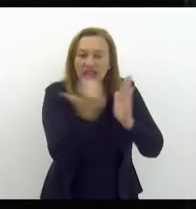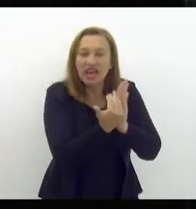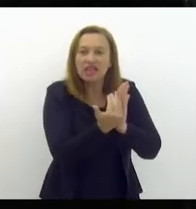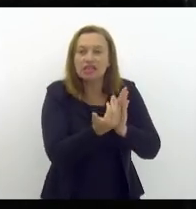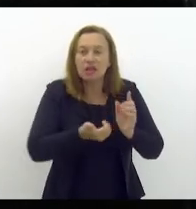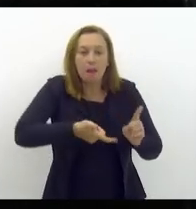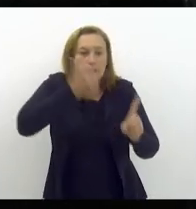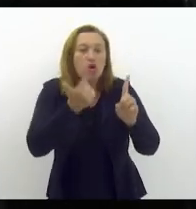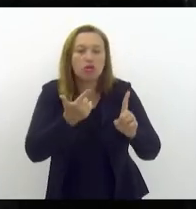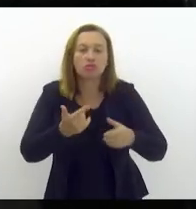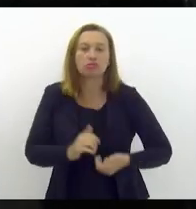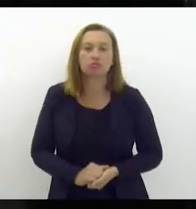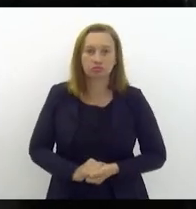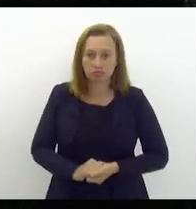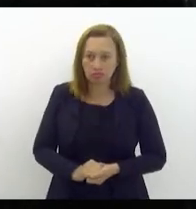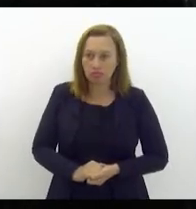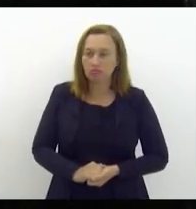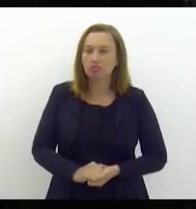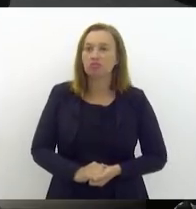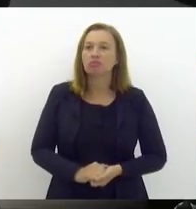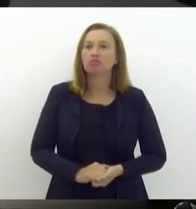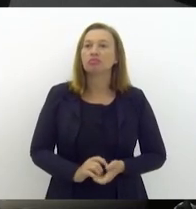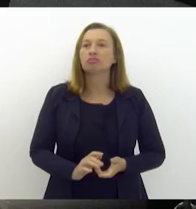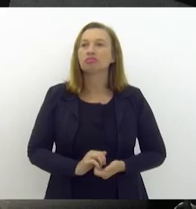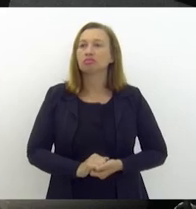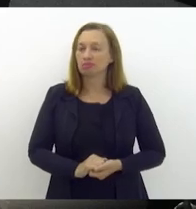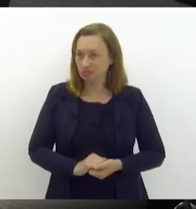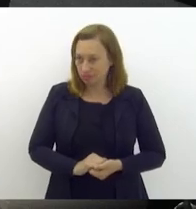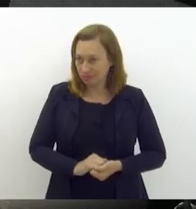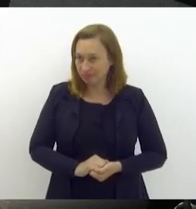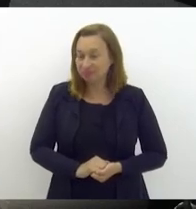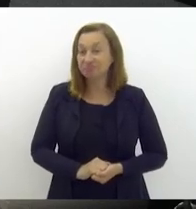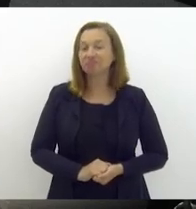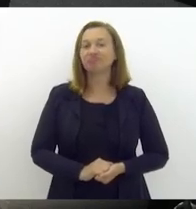cara deles. Para concluir,